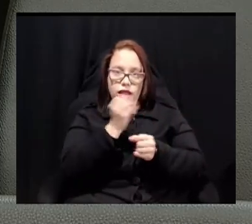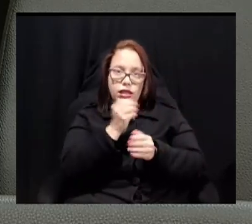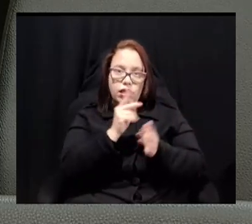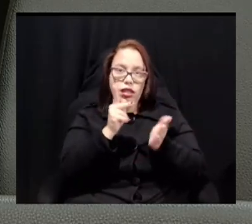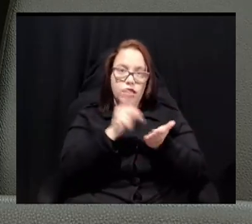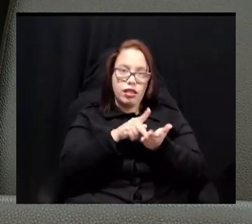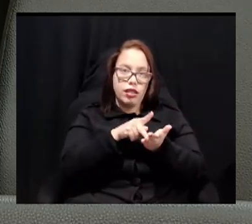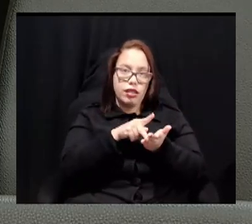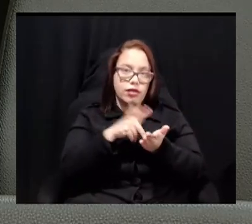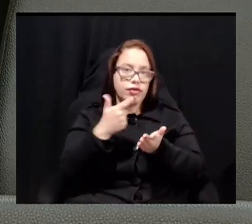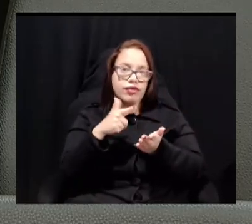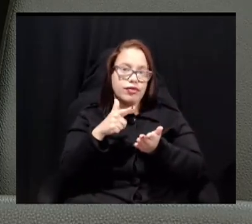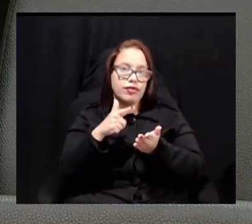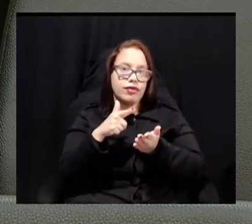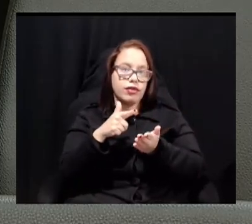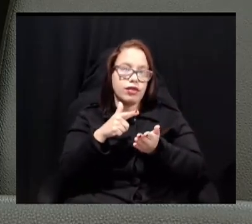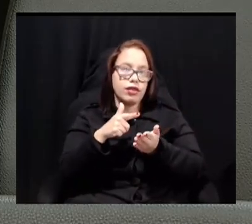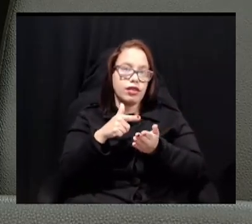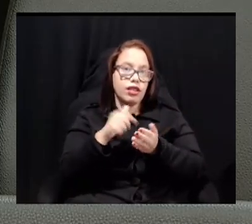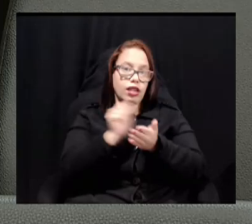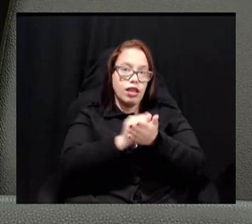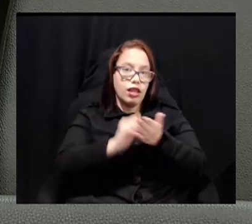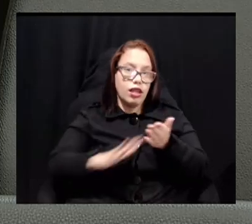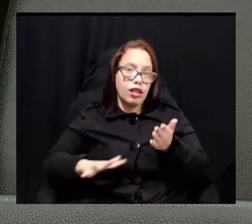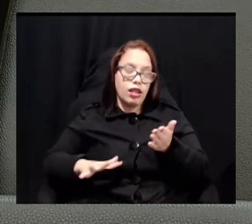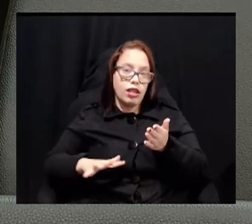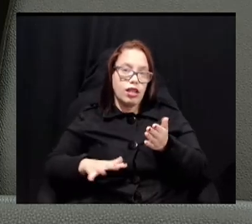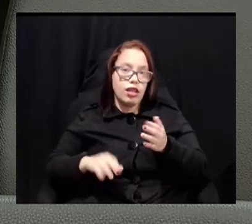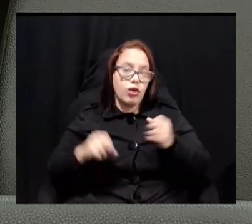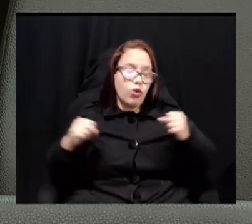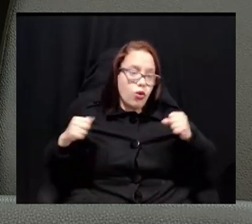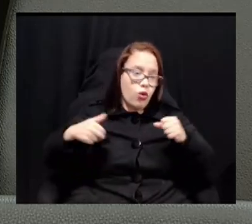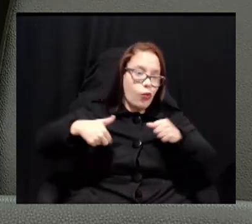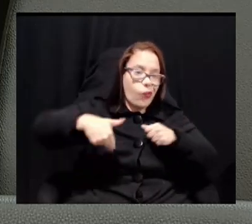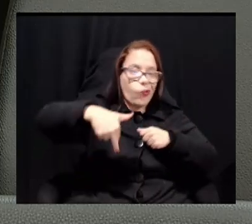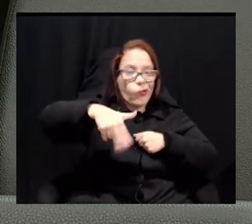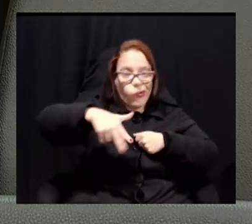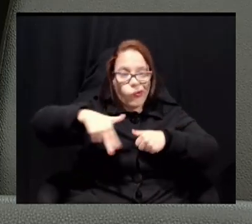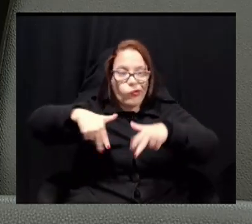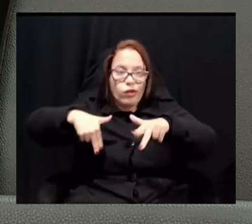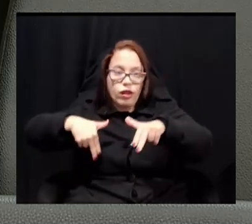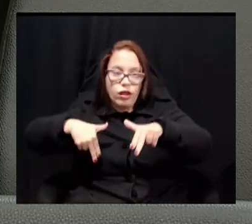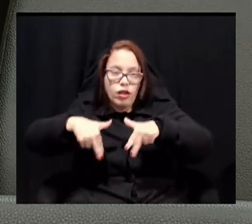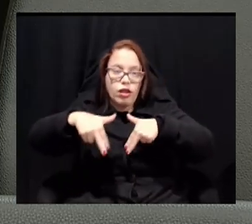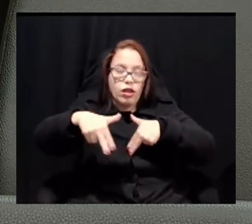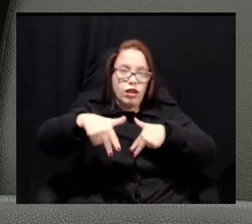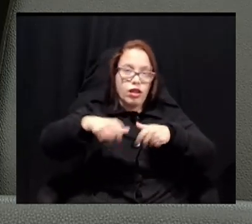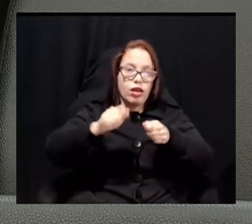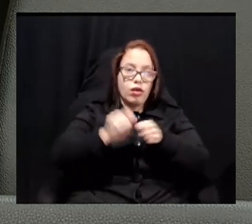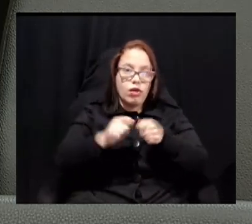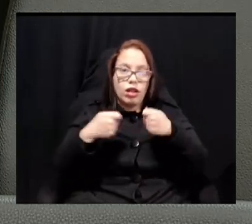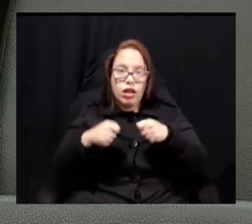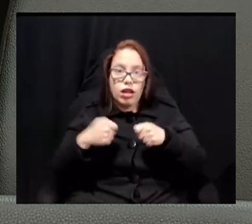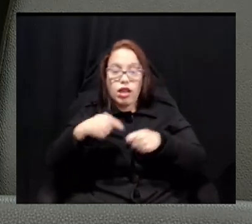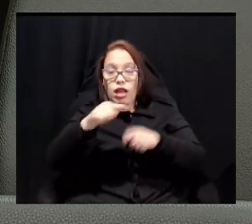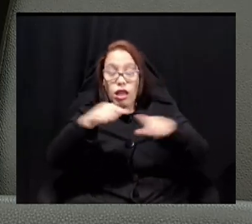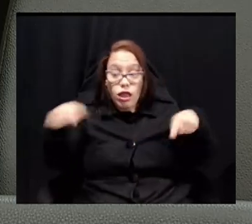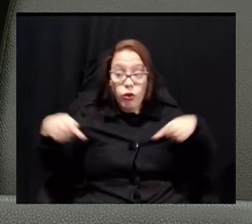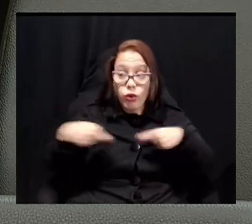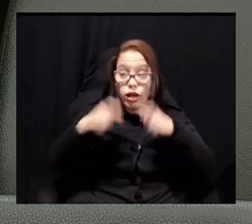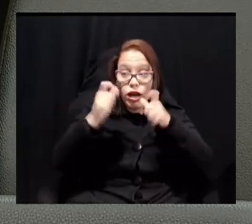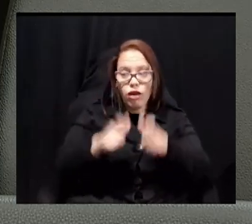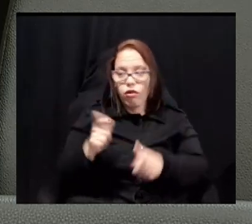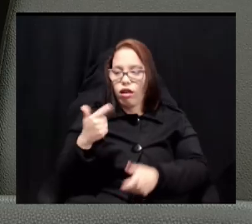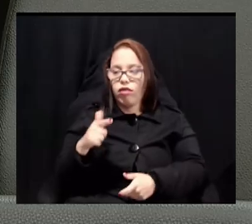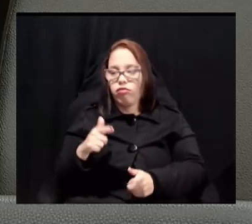já não demandam mais aquela atividade física, aquele esforço físico que a gente tinha que, vamos caminhar, vamos fazer, então a pessoa precisa ter, às vezes,